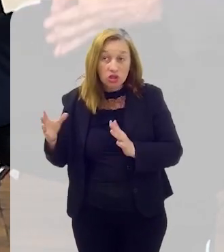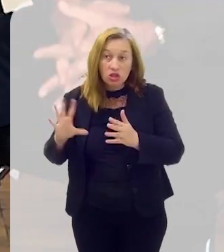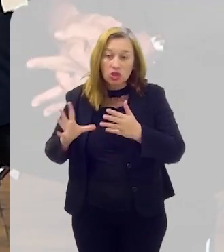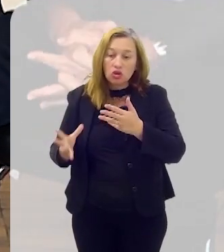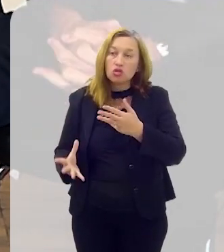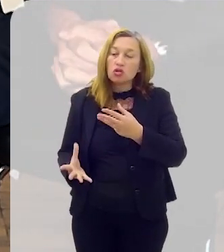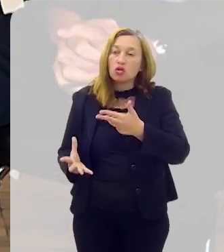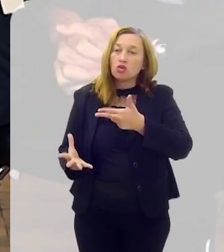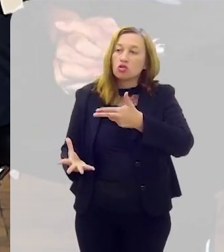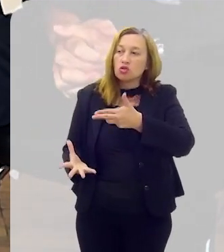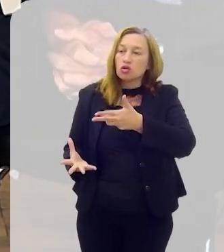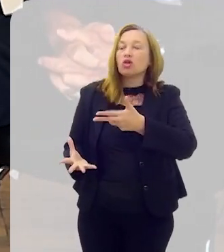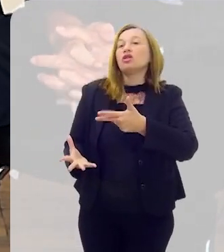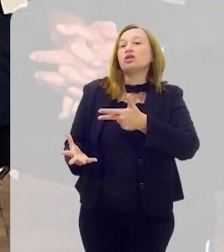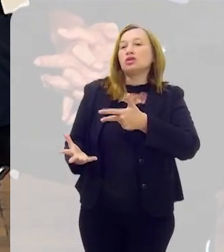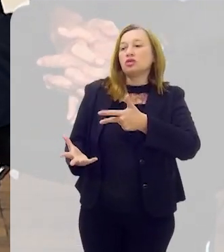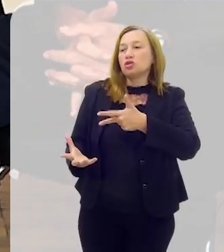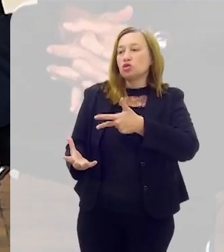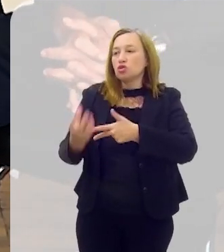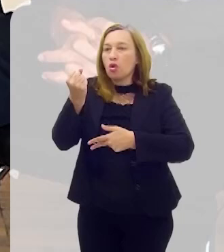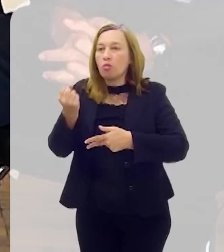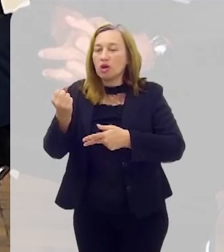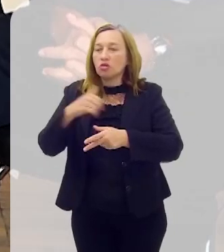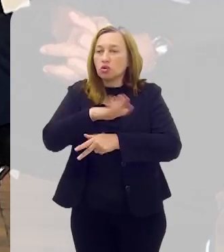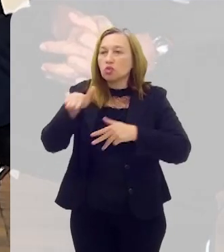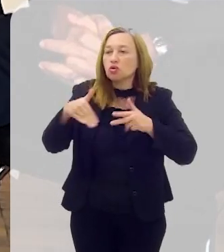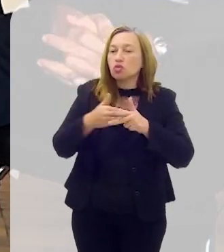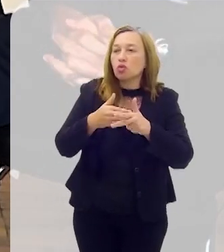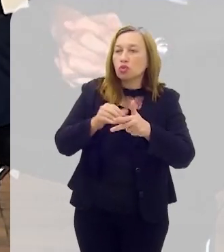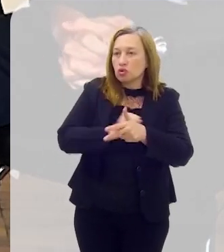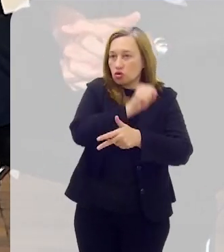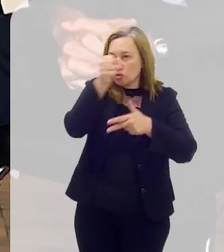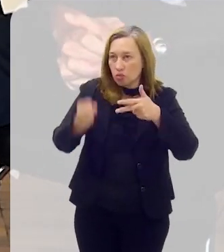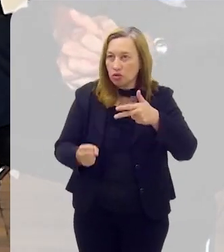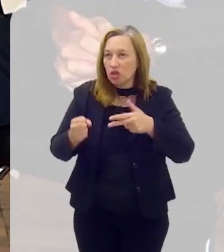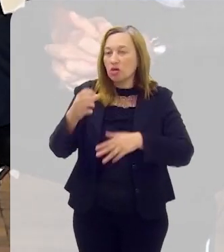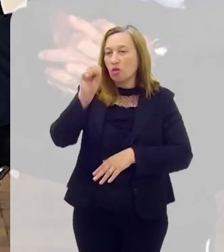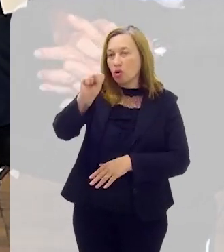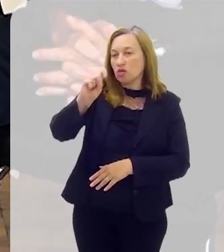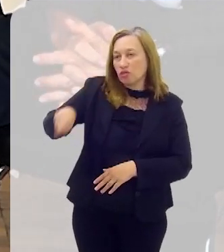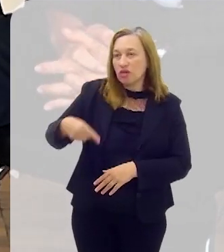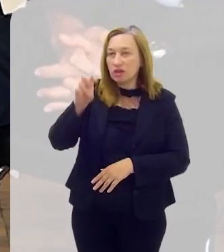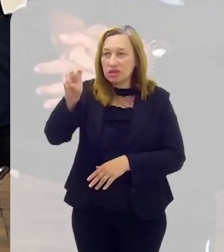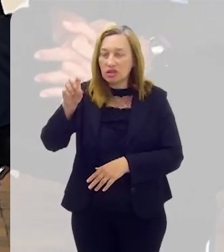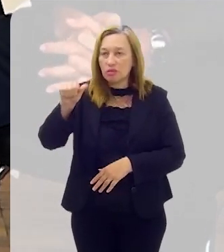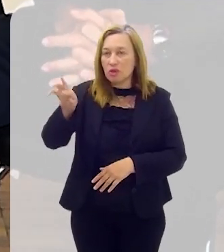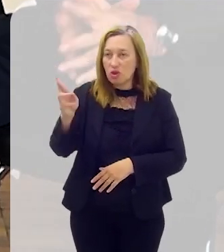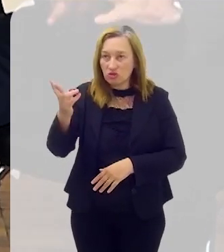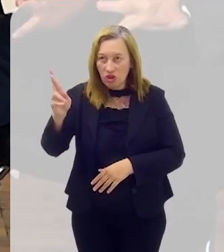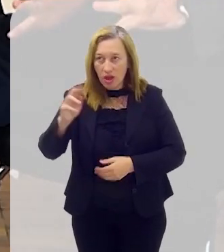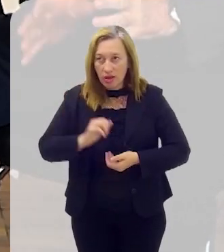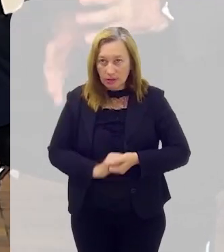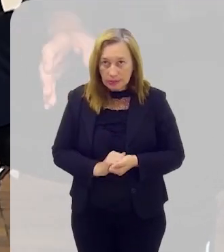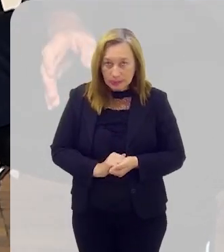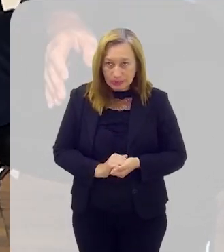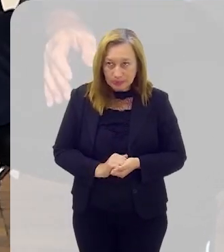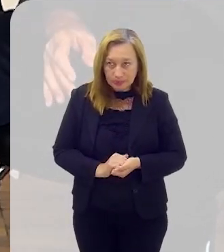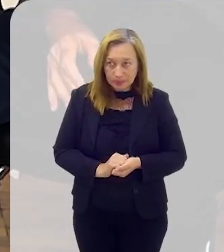os poderes, não é pouca coisa, 8,5 bilhões de reais.